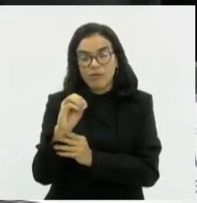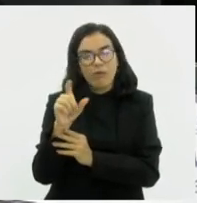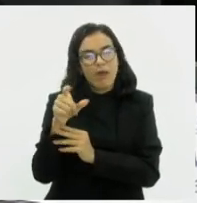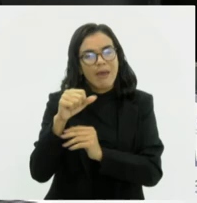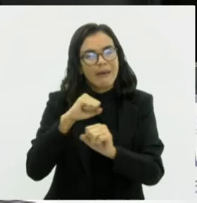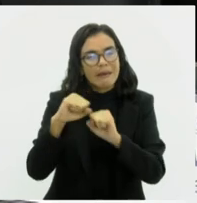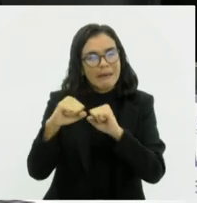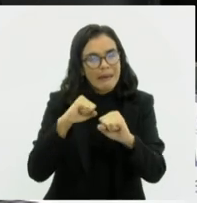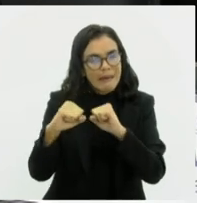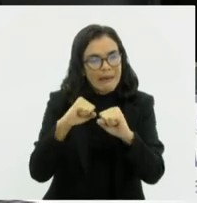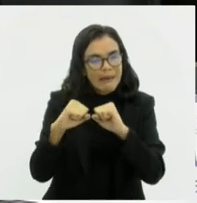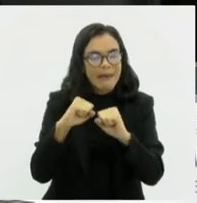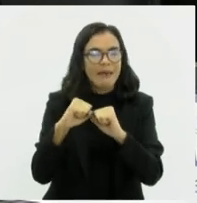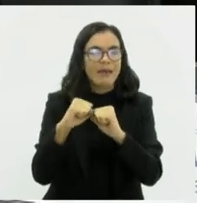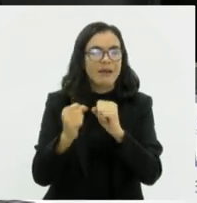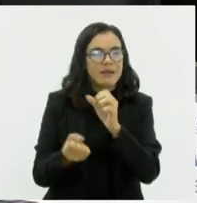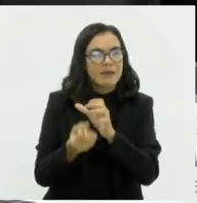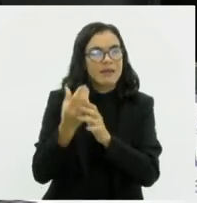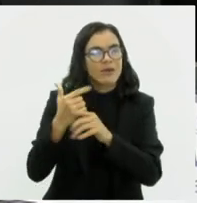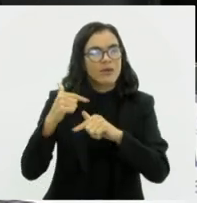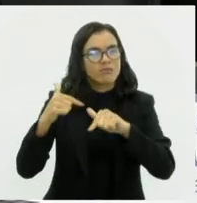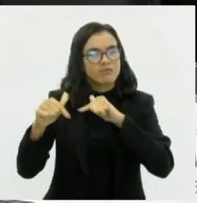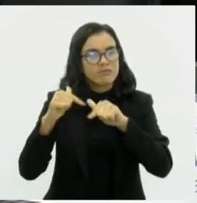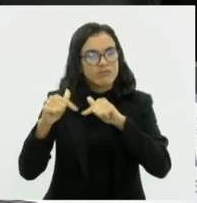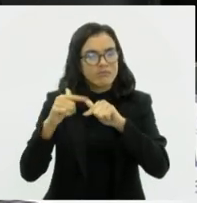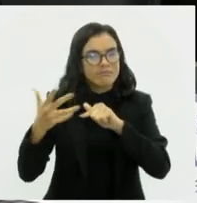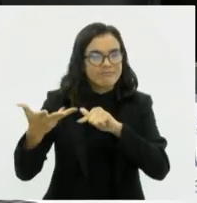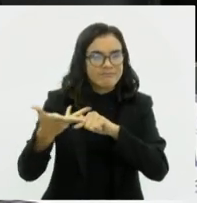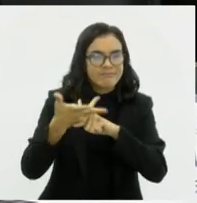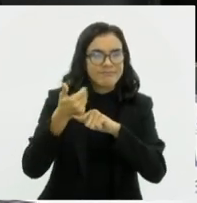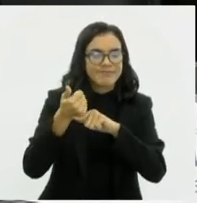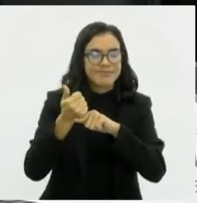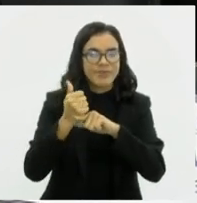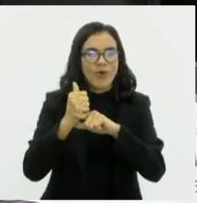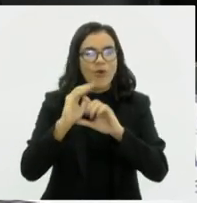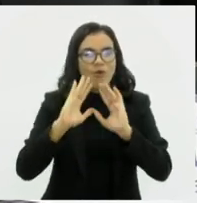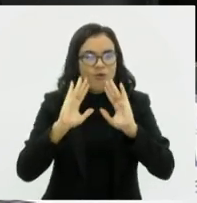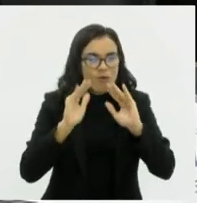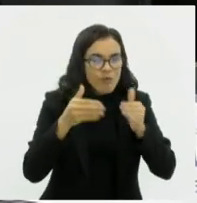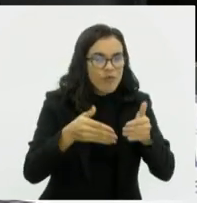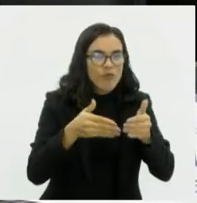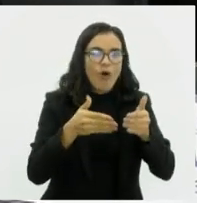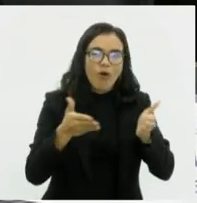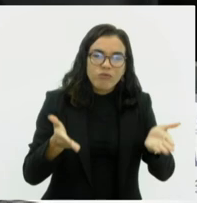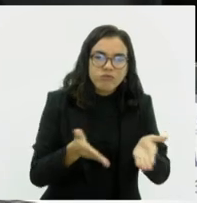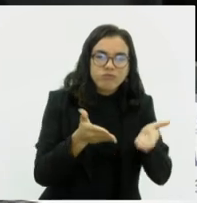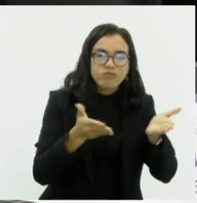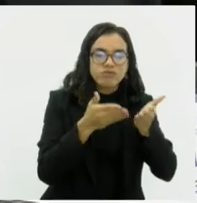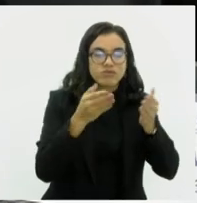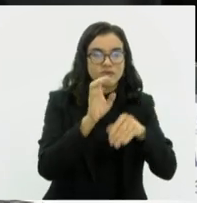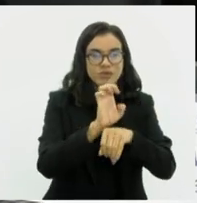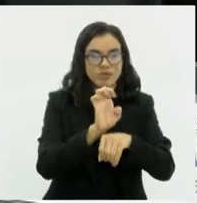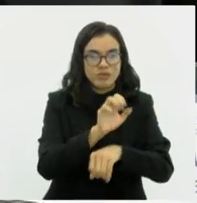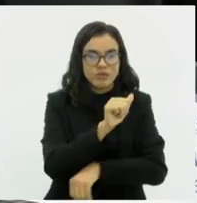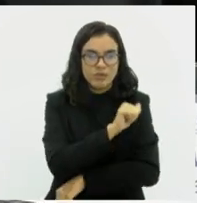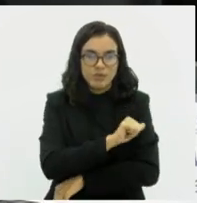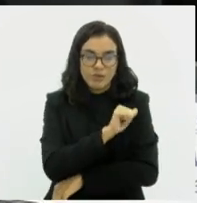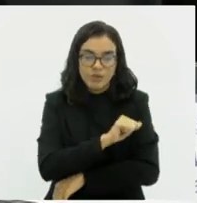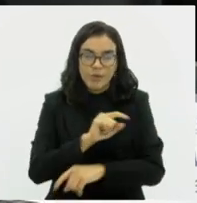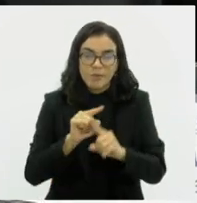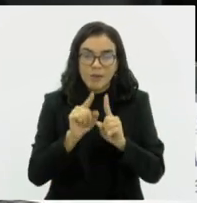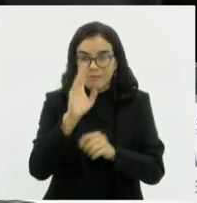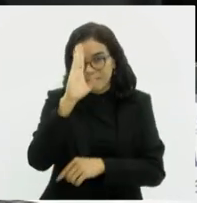guerreira que desenvolve um trabalho maravilhoso em prol do Estado do Rio de Janeiro, mas especialmente da